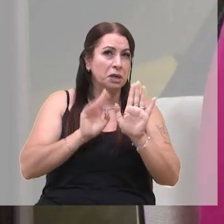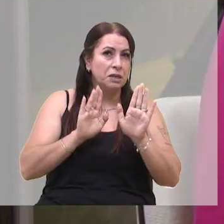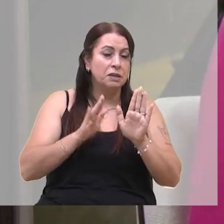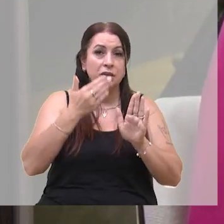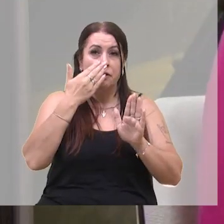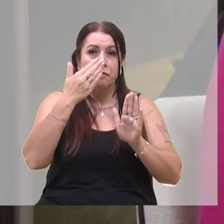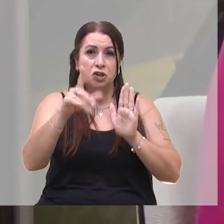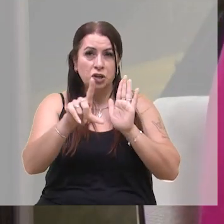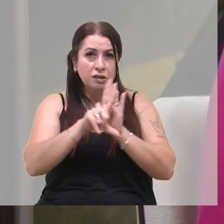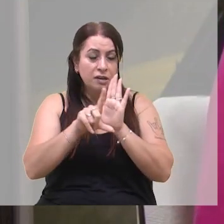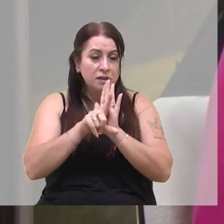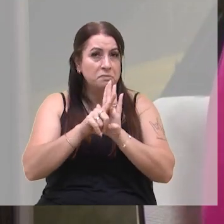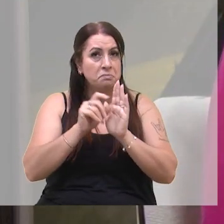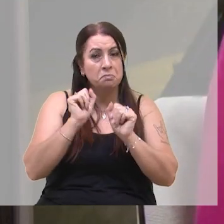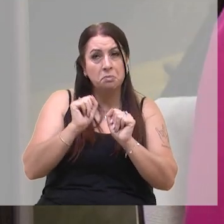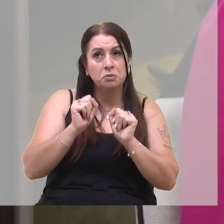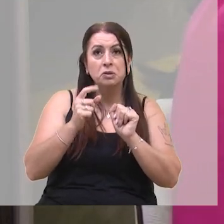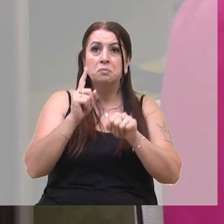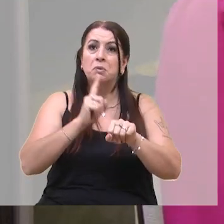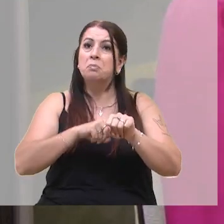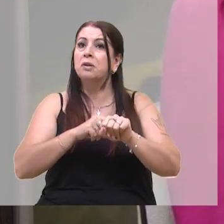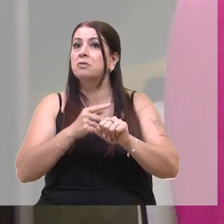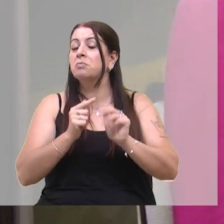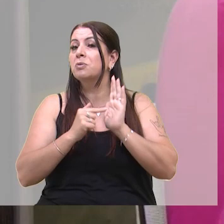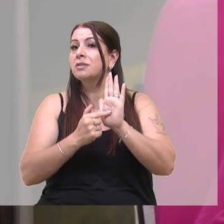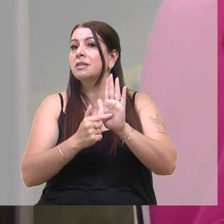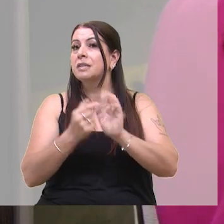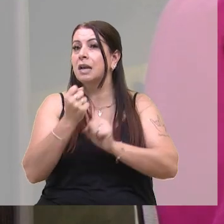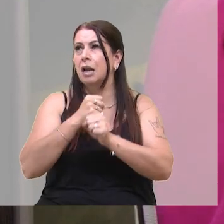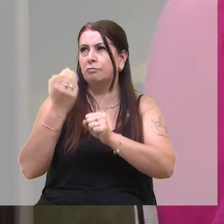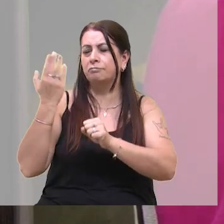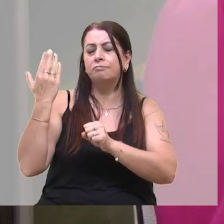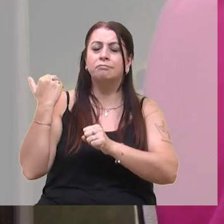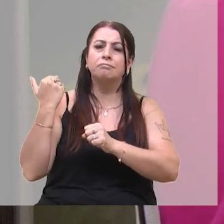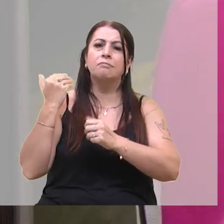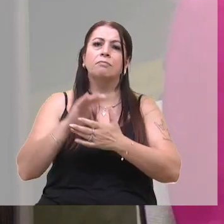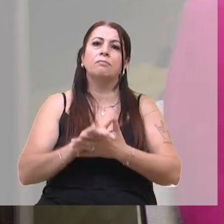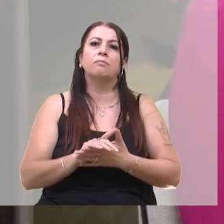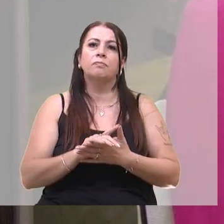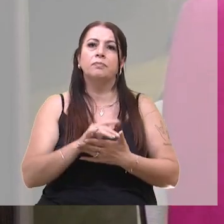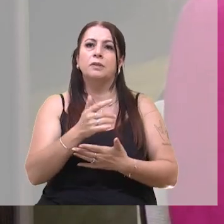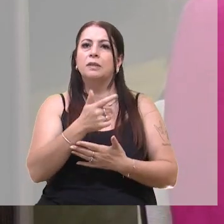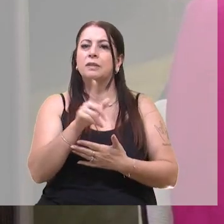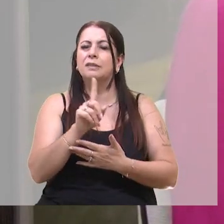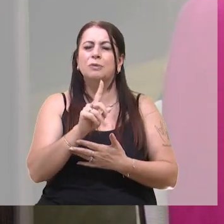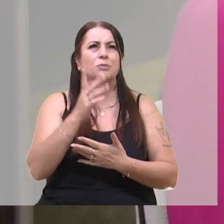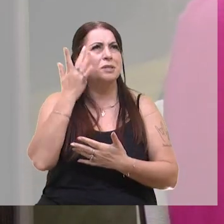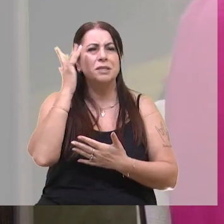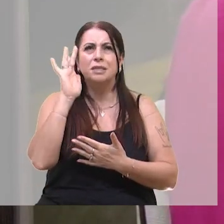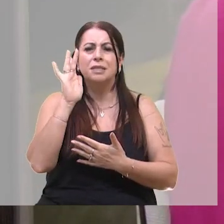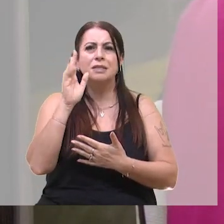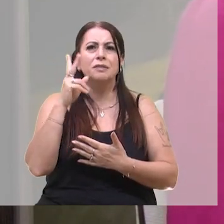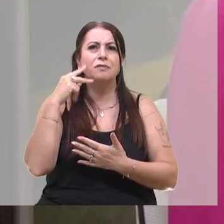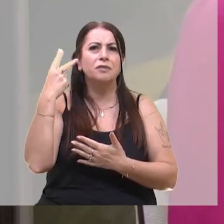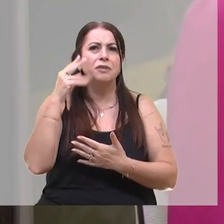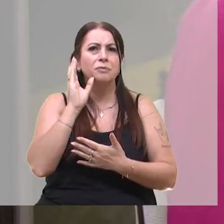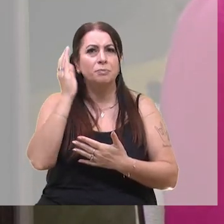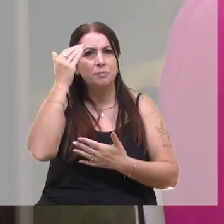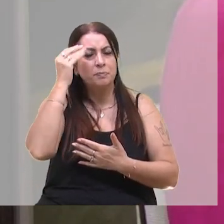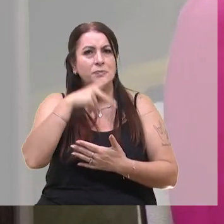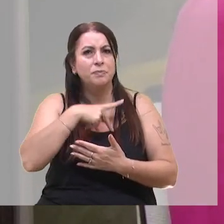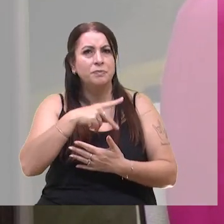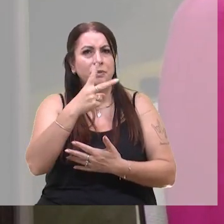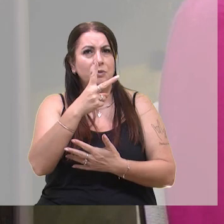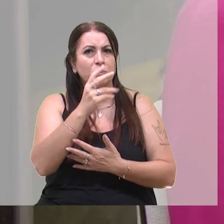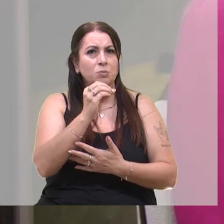De Frente com a Lei pode ser um momento para a gente trazer isso. Anos atrás, não sei precisar, em que ano o vereador Felipe foi